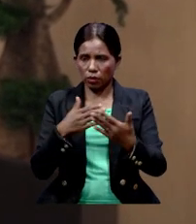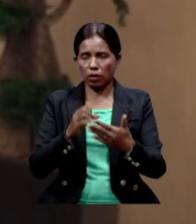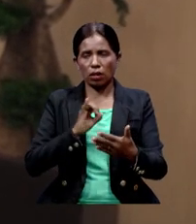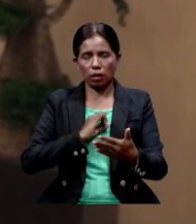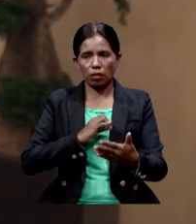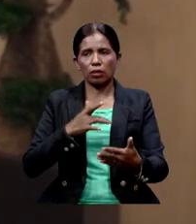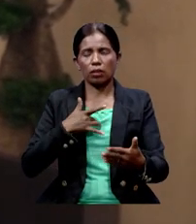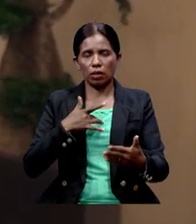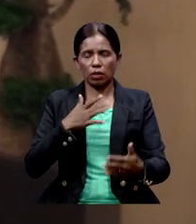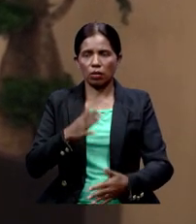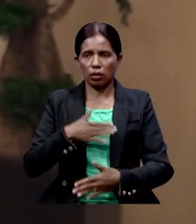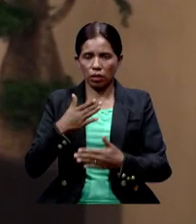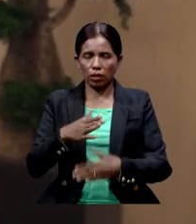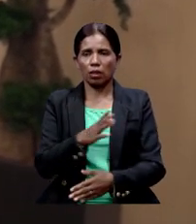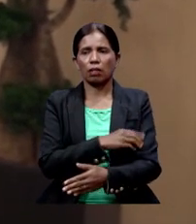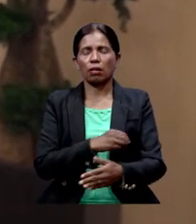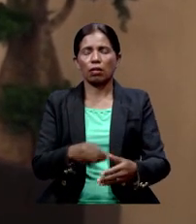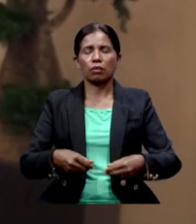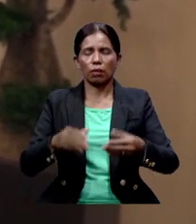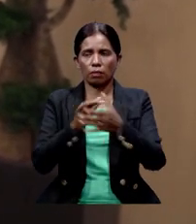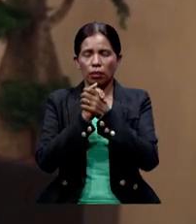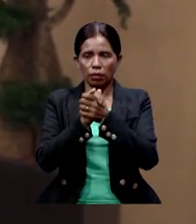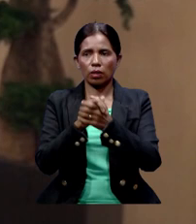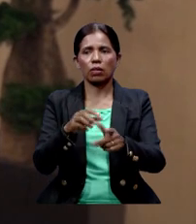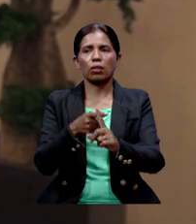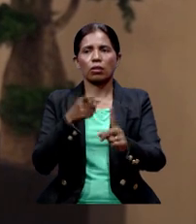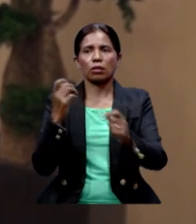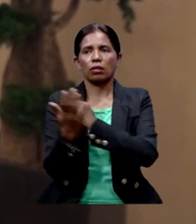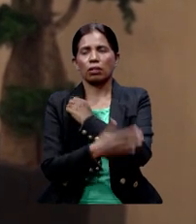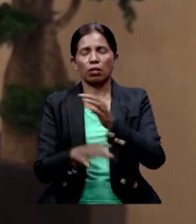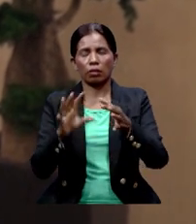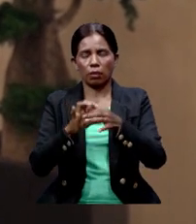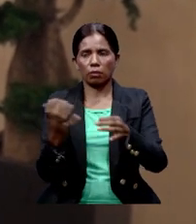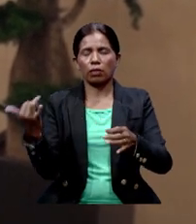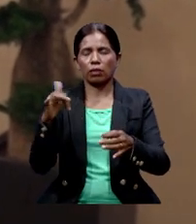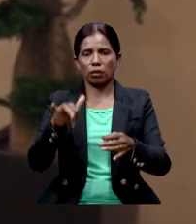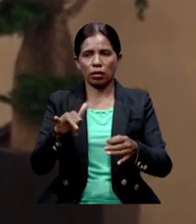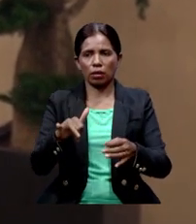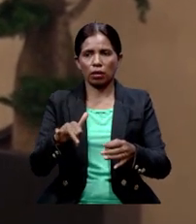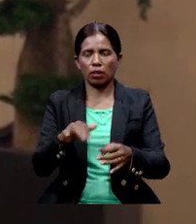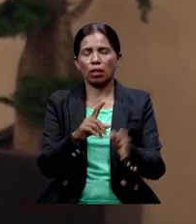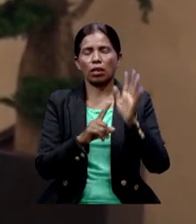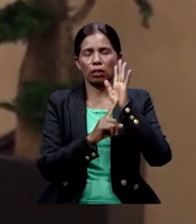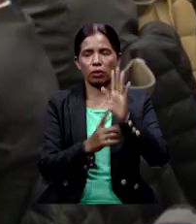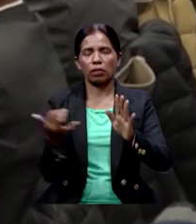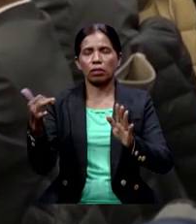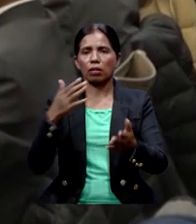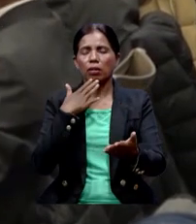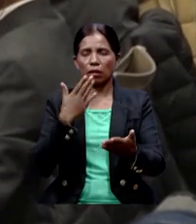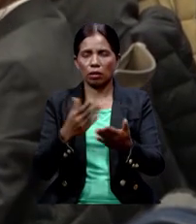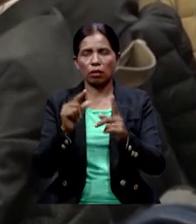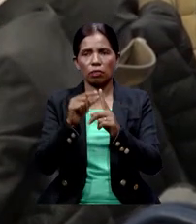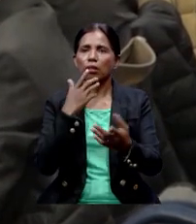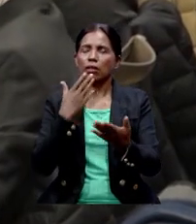ba apreciação congratulação hoje na São membro sira neve maco hein a todos a apreciação baita.